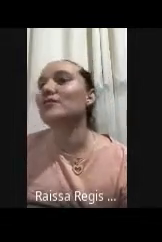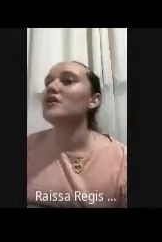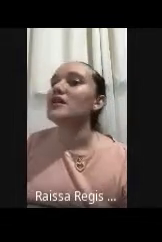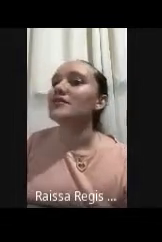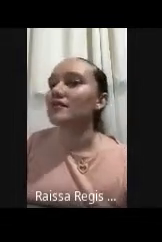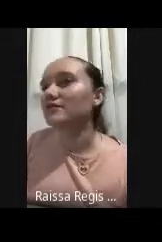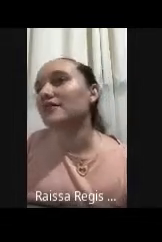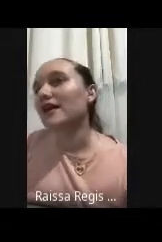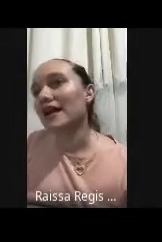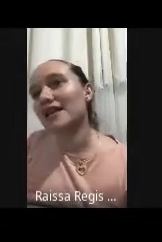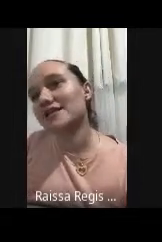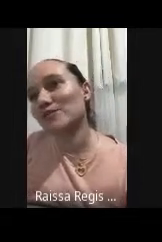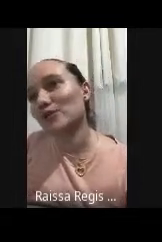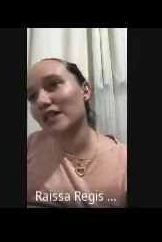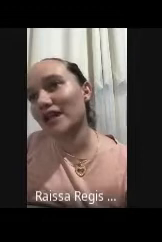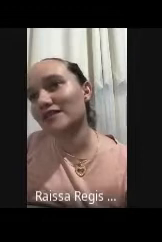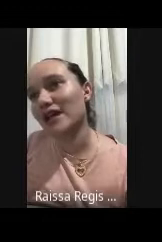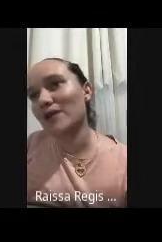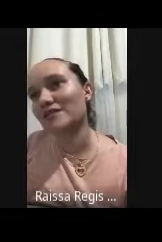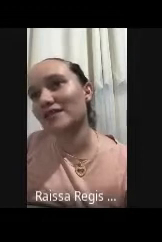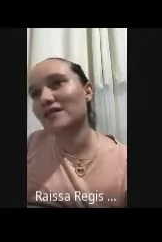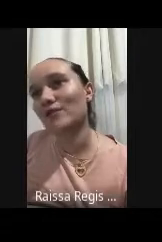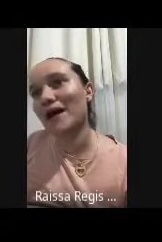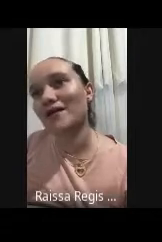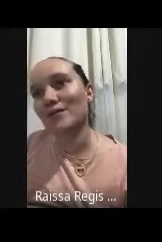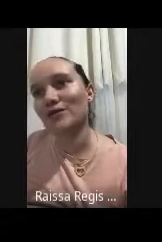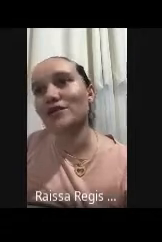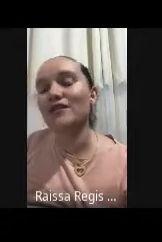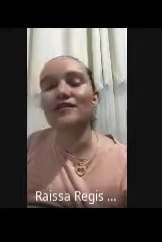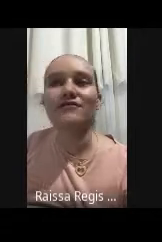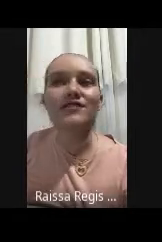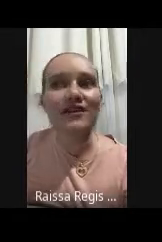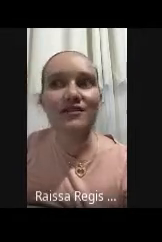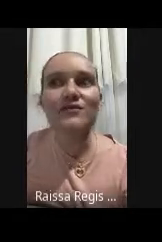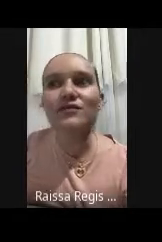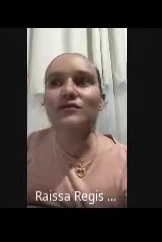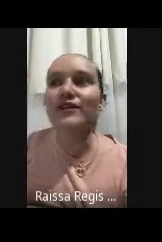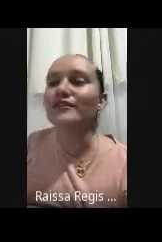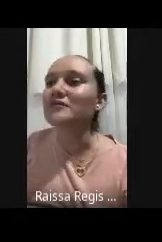movimento. Então, cada símbolo desse representa um parâmetro. E aí, você vai